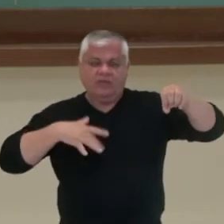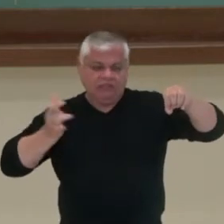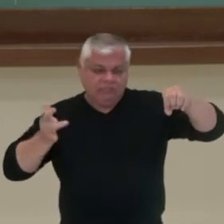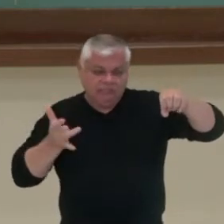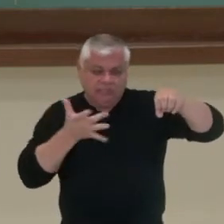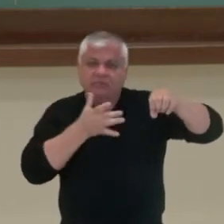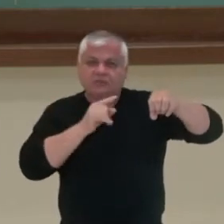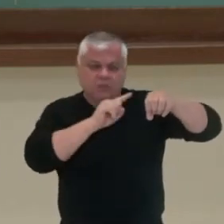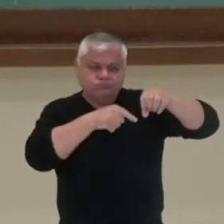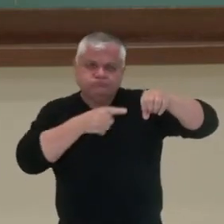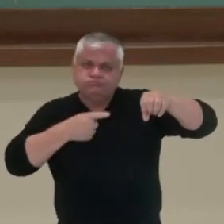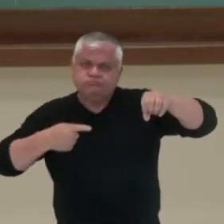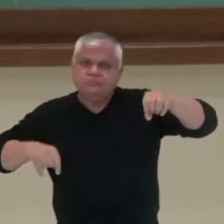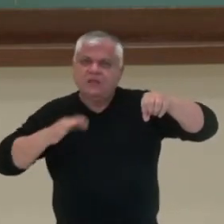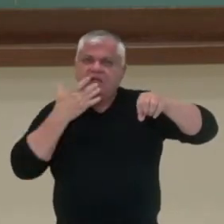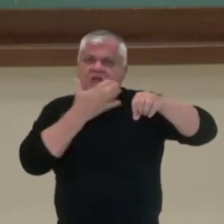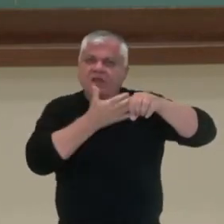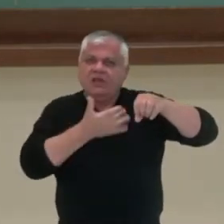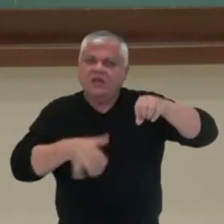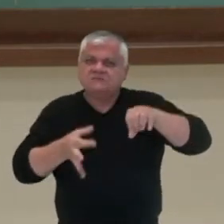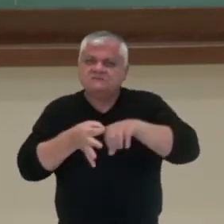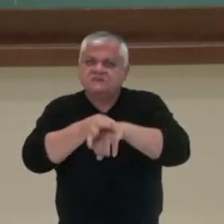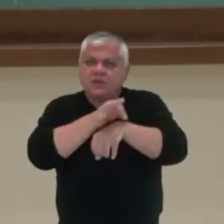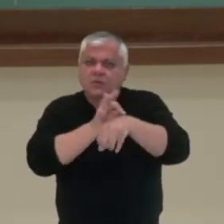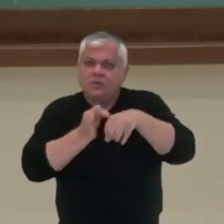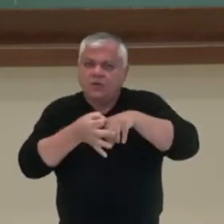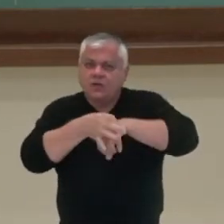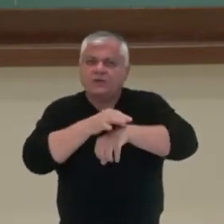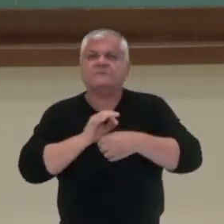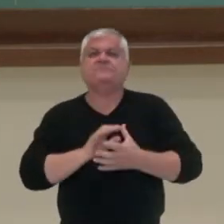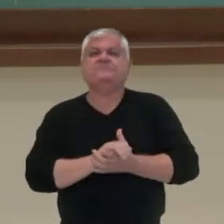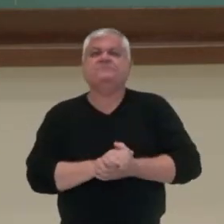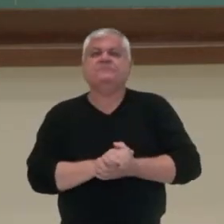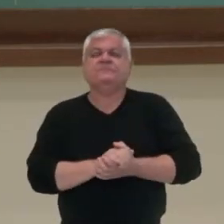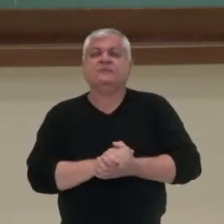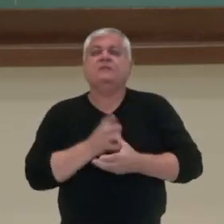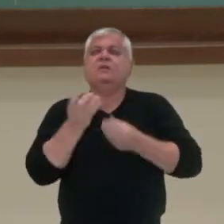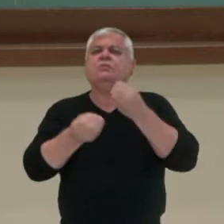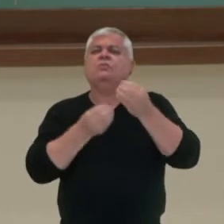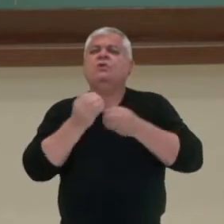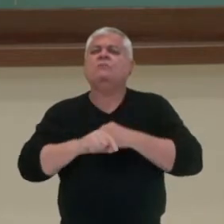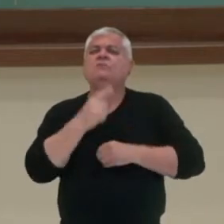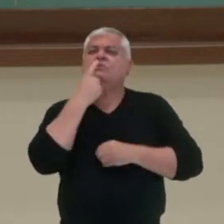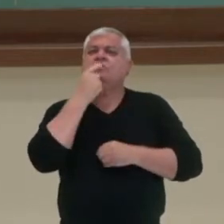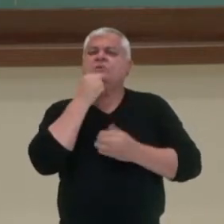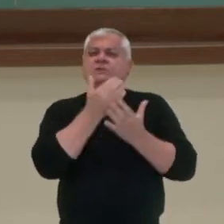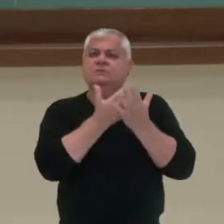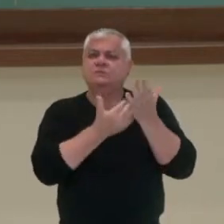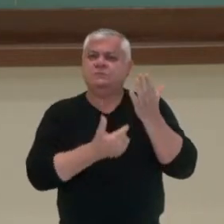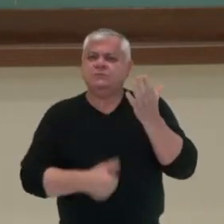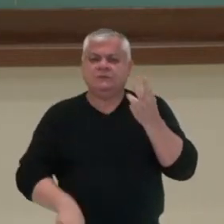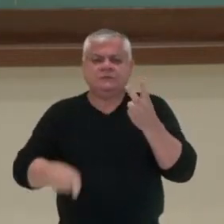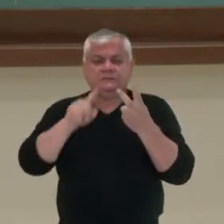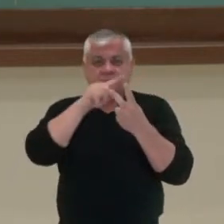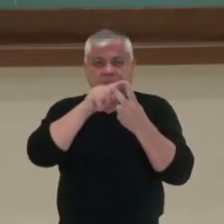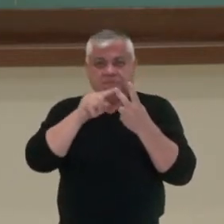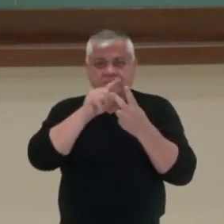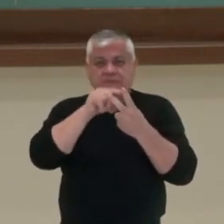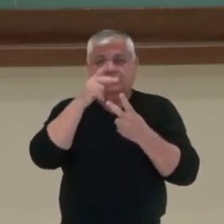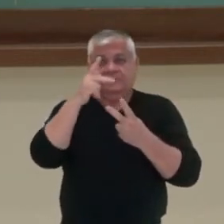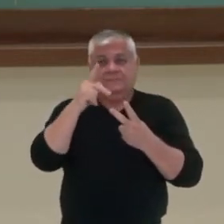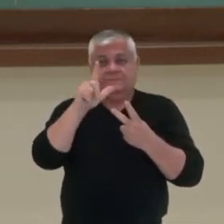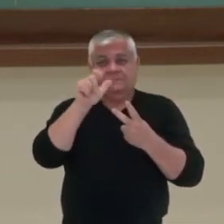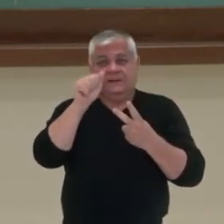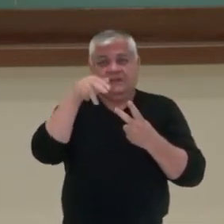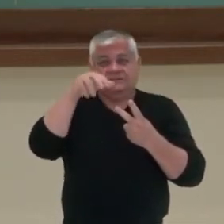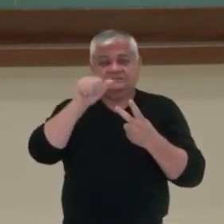ali que vai formar as células do sangue. Então, o sangue ele é formado por duas partes, que é o plasma, que é a